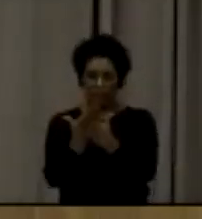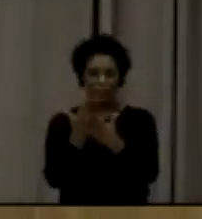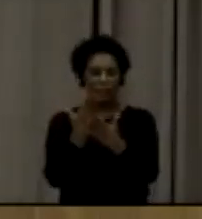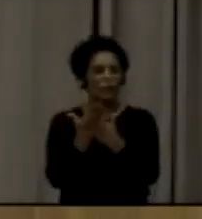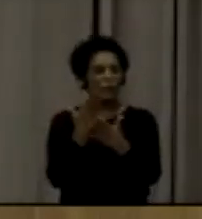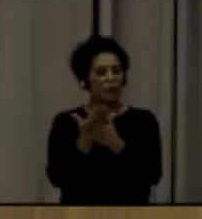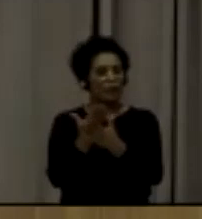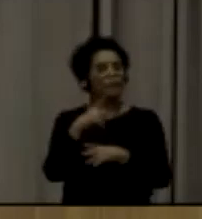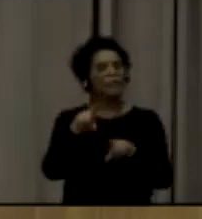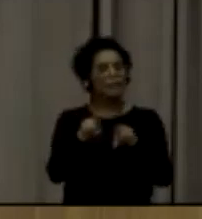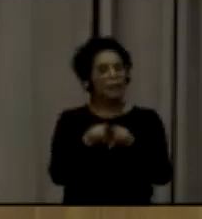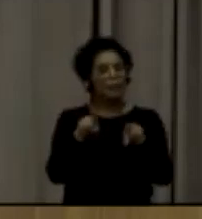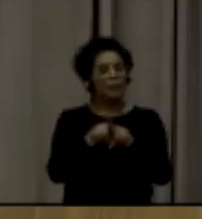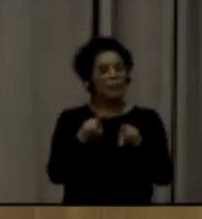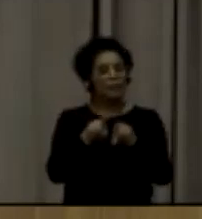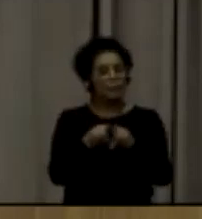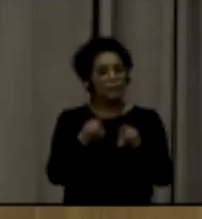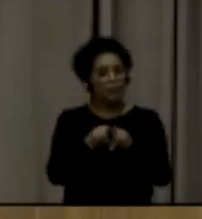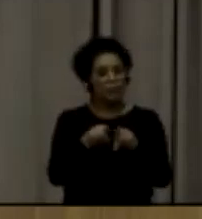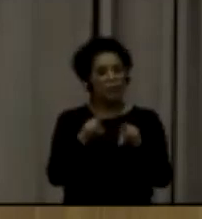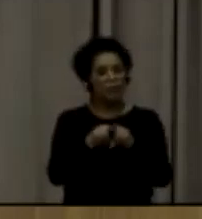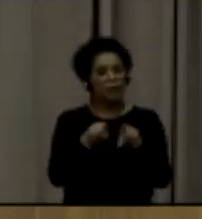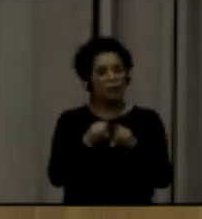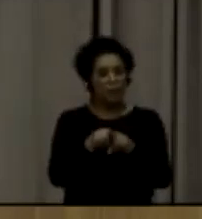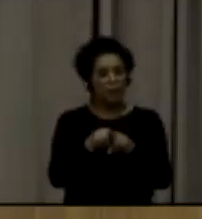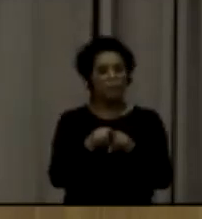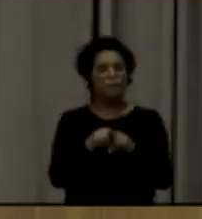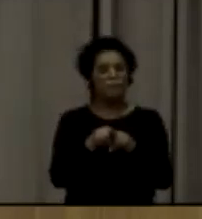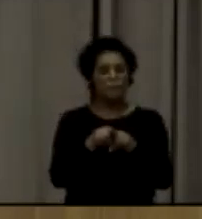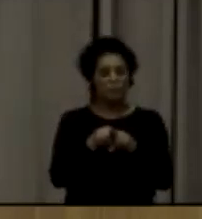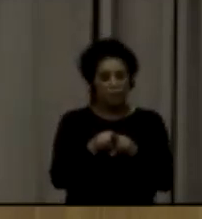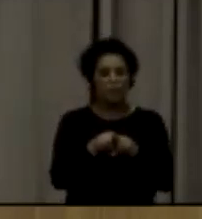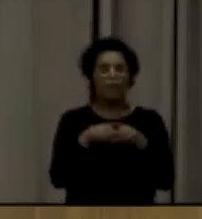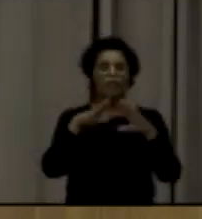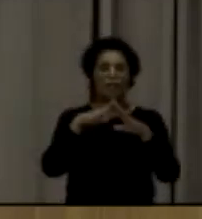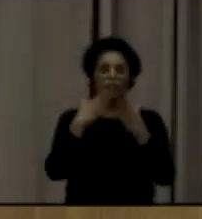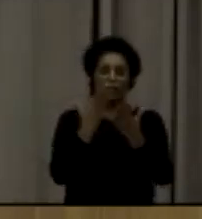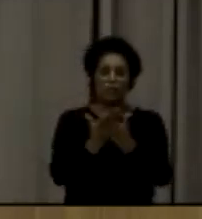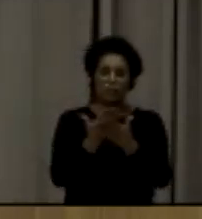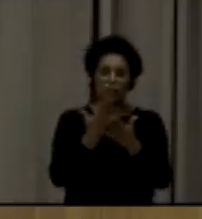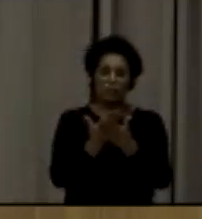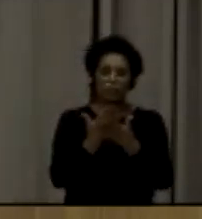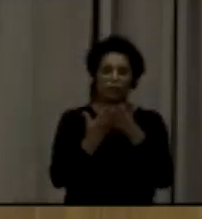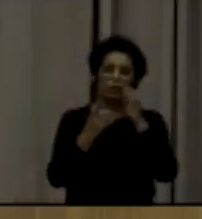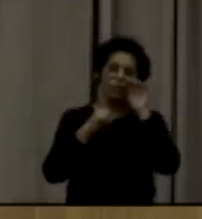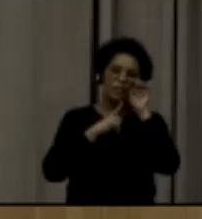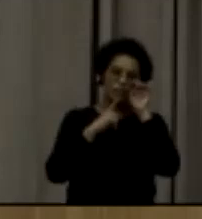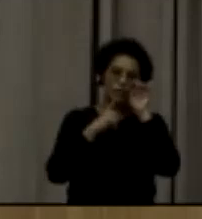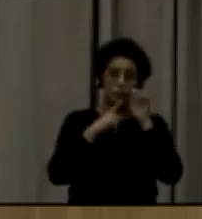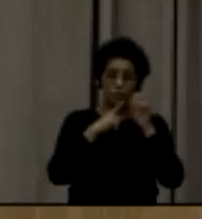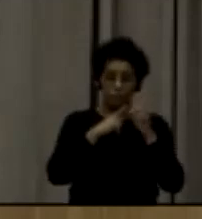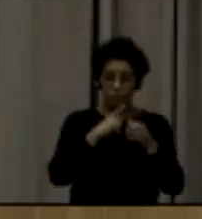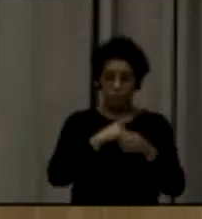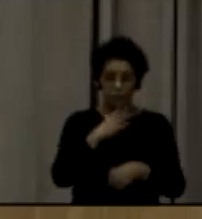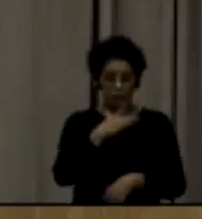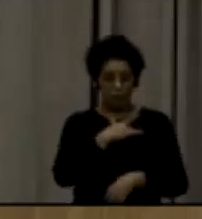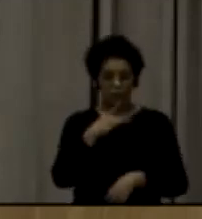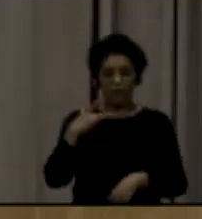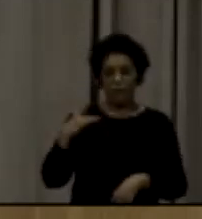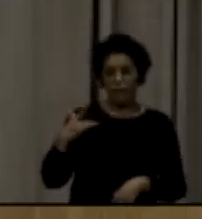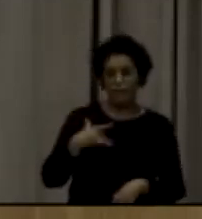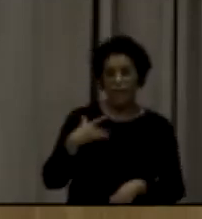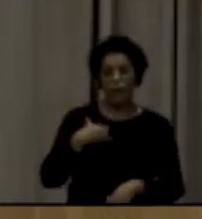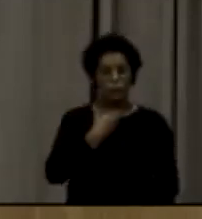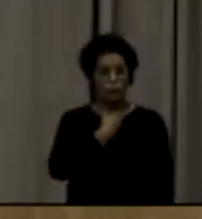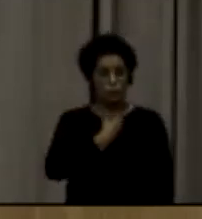Ferrari, que também estaremos para nessa escola, que inclusive nós tivemos uma colega da saúde